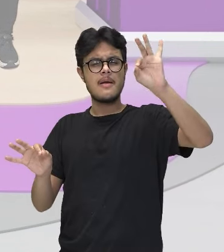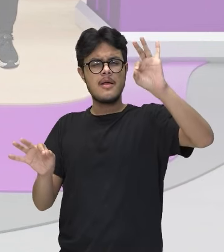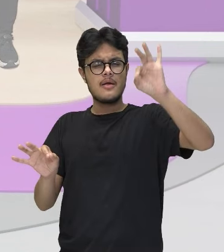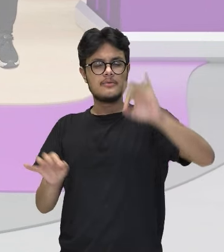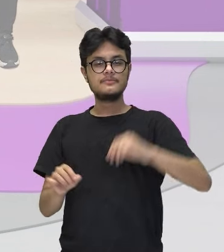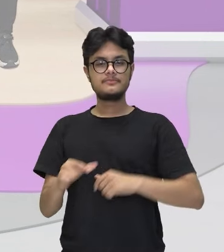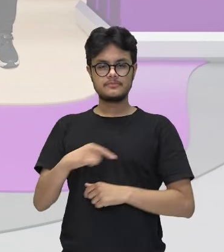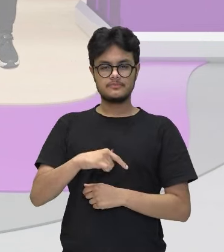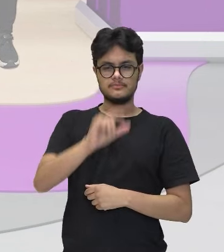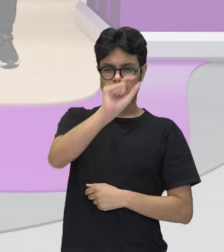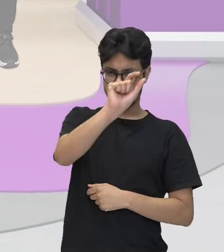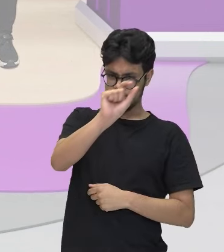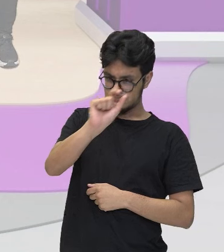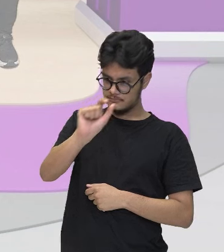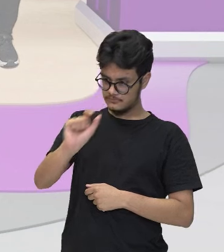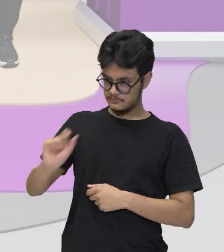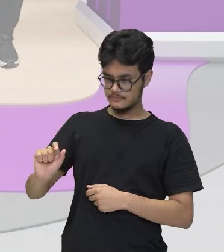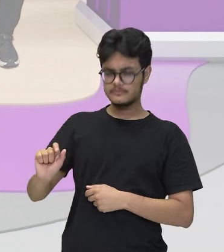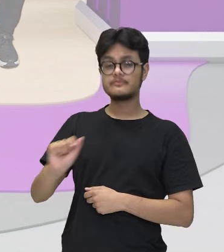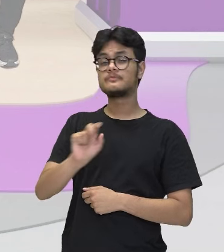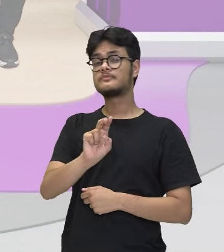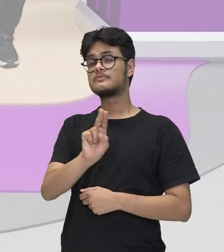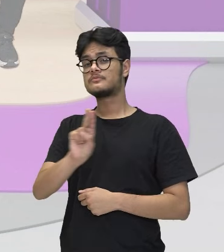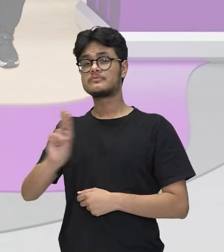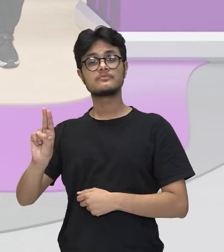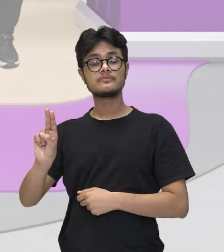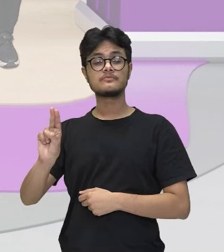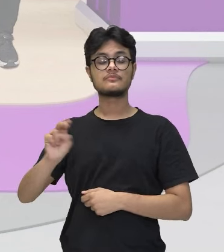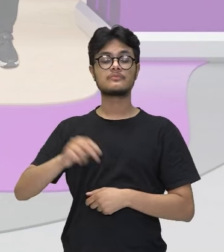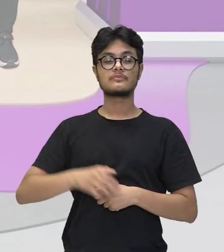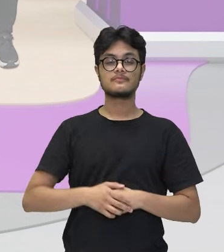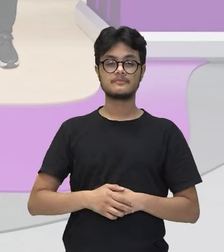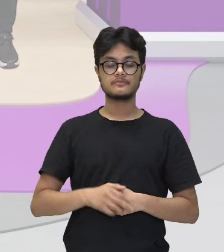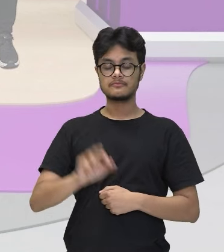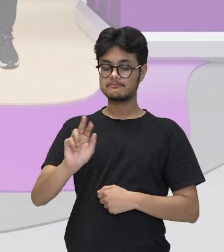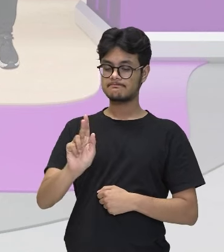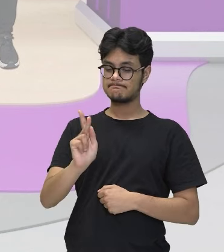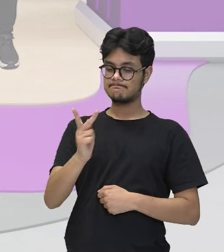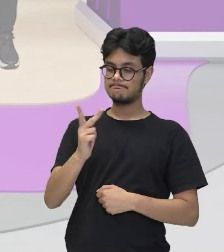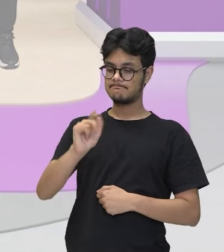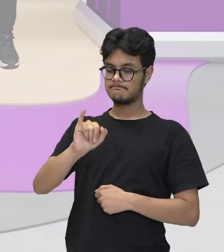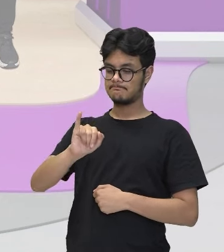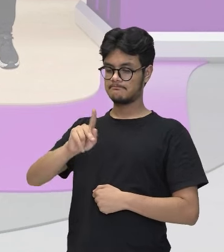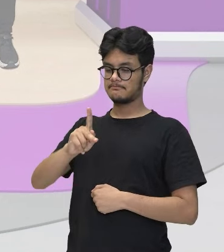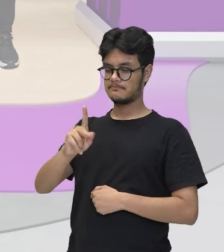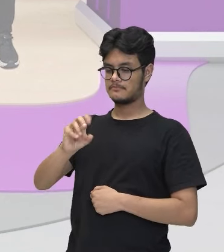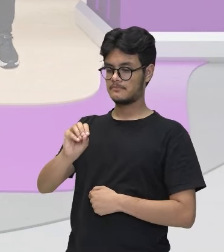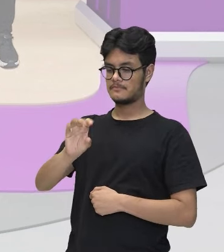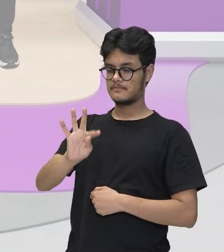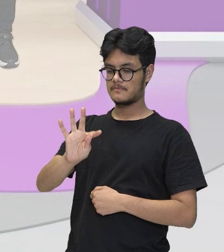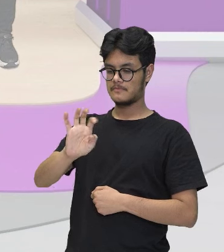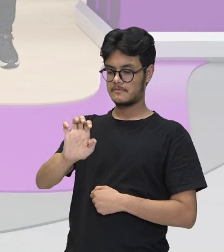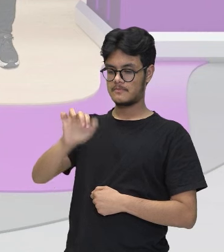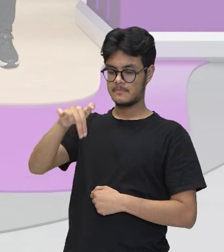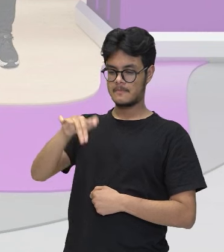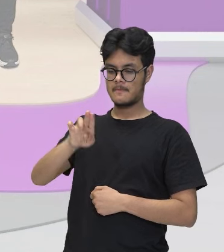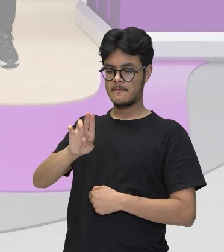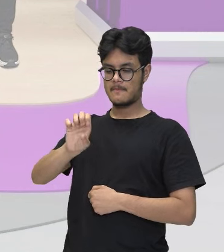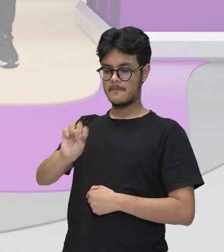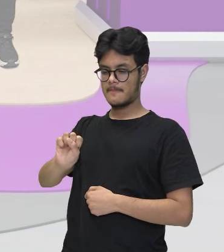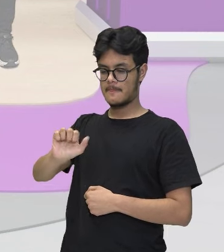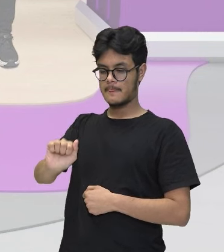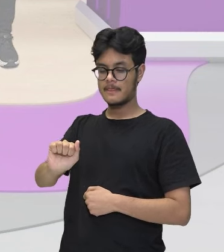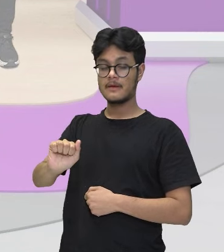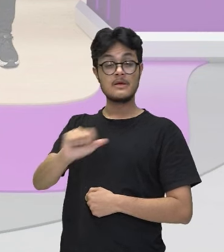está descendo aí, fechando o triângulo retângulo, ele é chamado de hipotenusa. Então, em todo triângulo retângulo, a gente